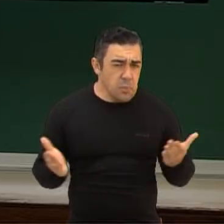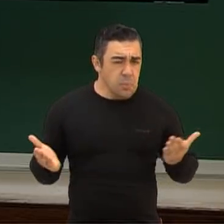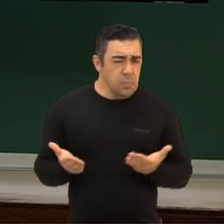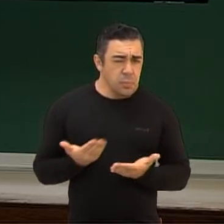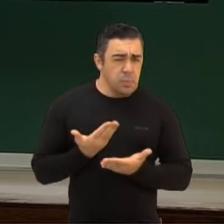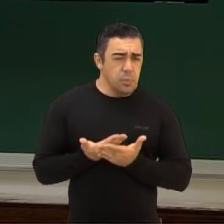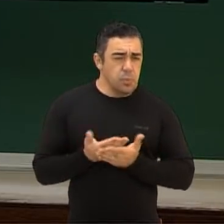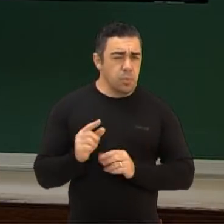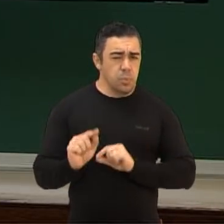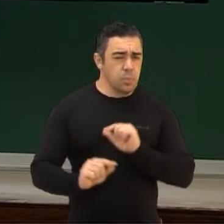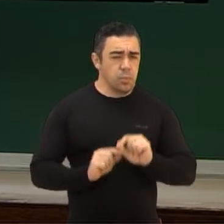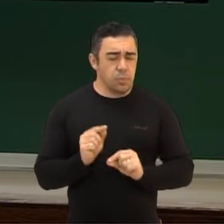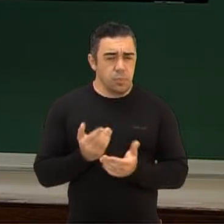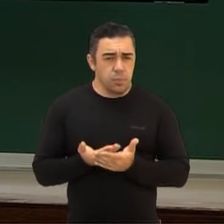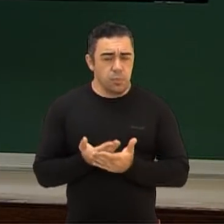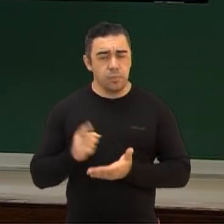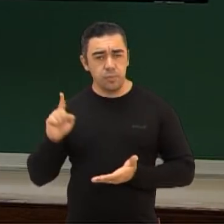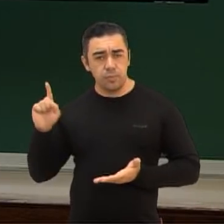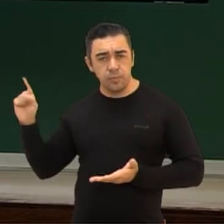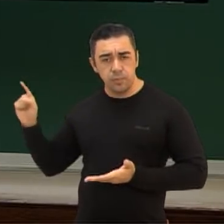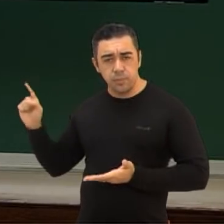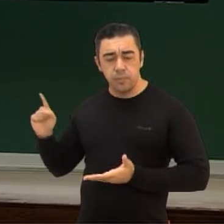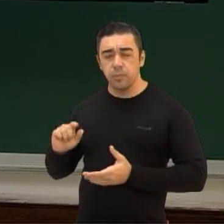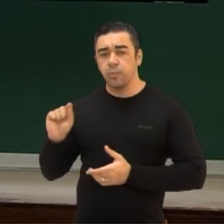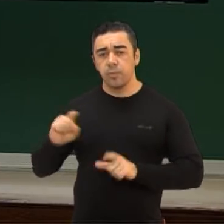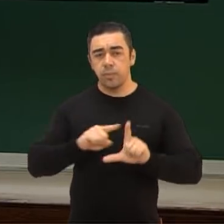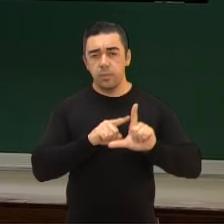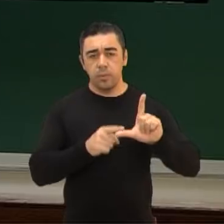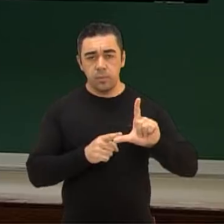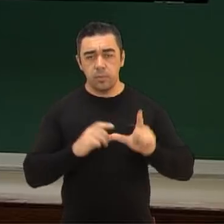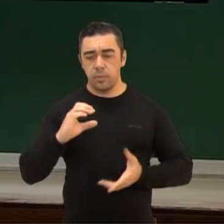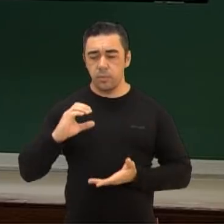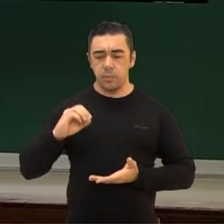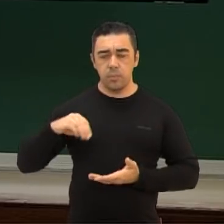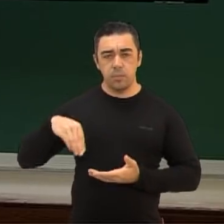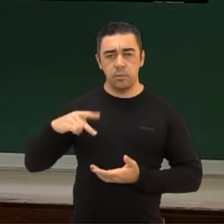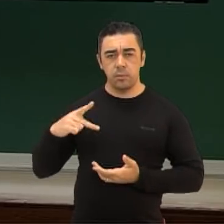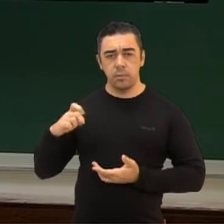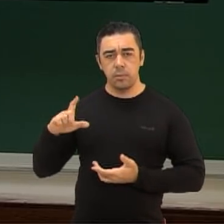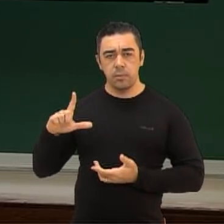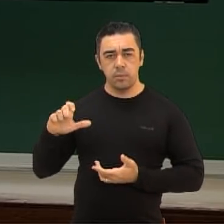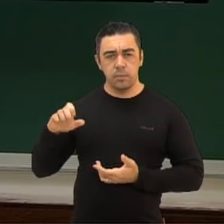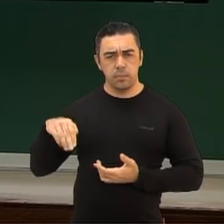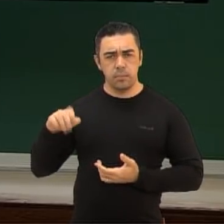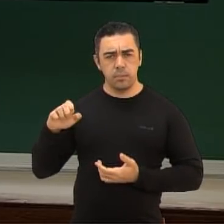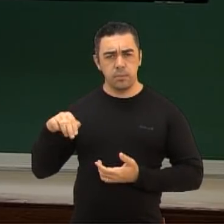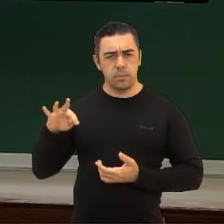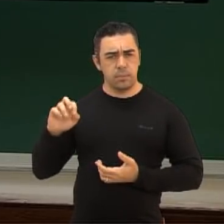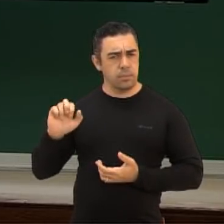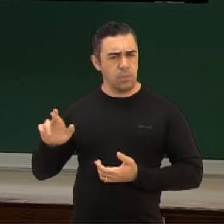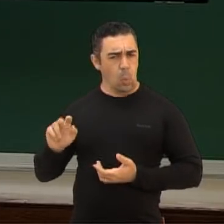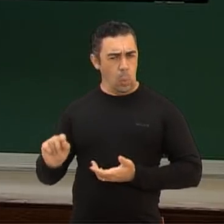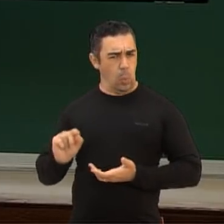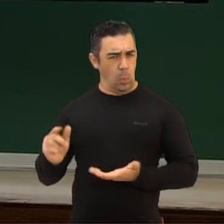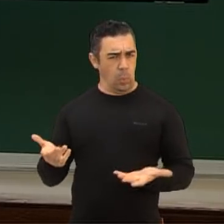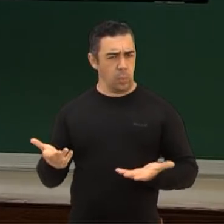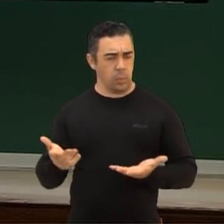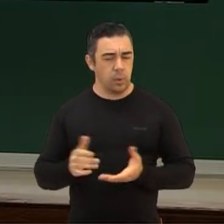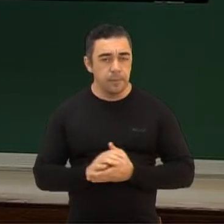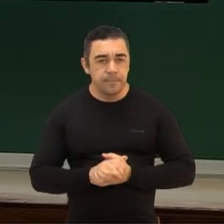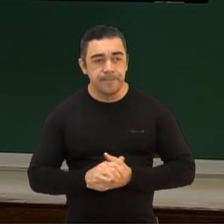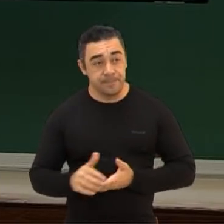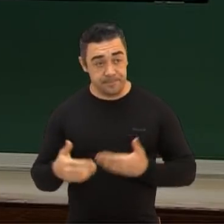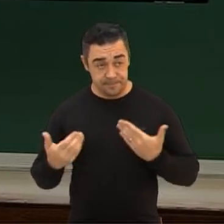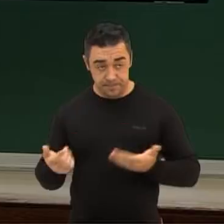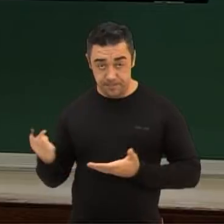nessa aula nós vamos aprender sobre ângulos complementares. Mas o que são ângulos complementares?